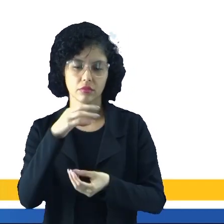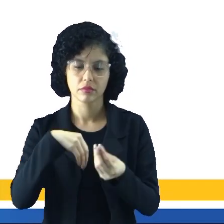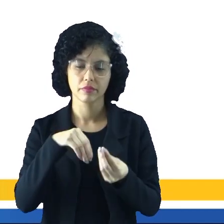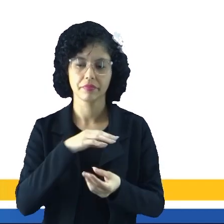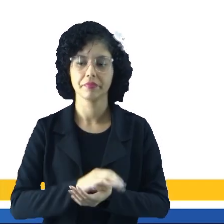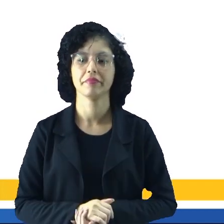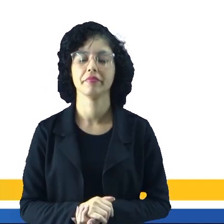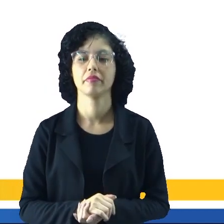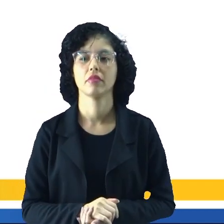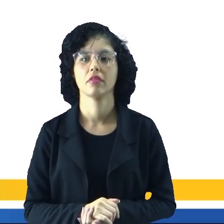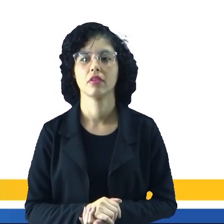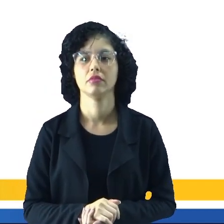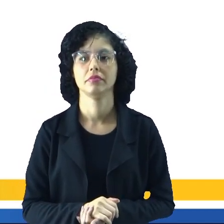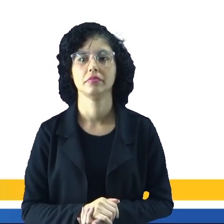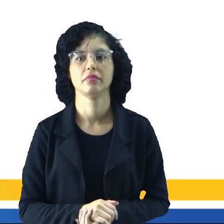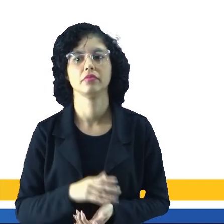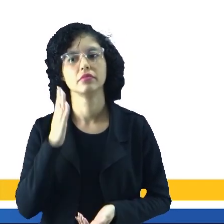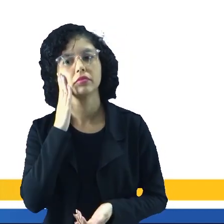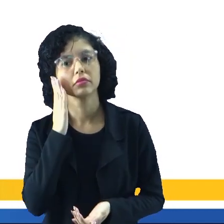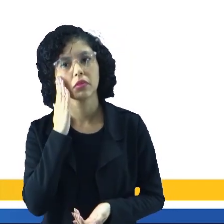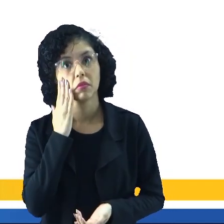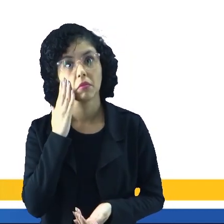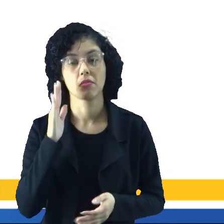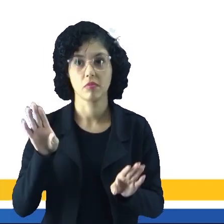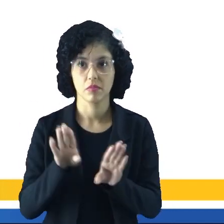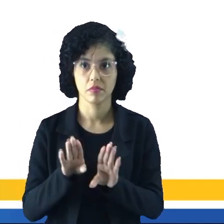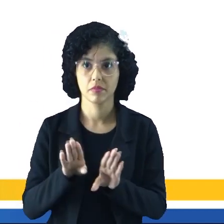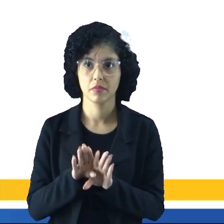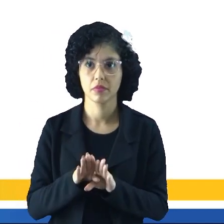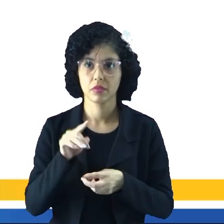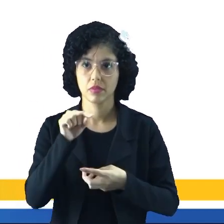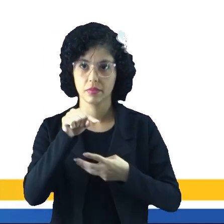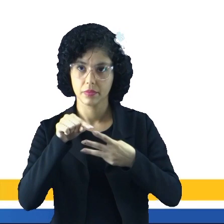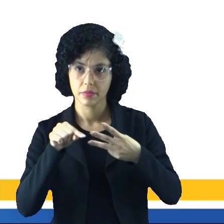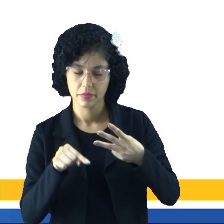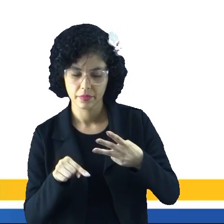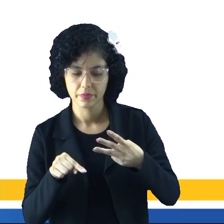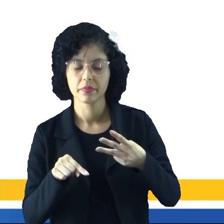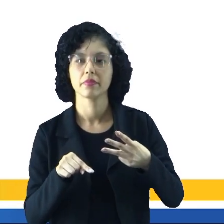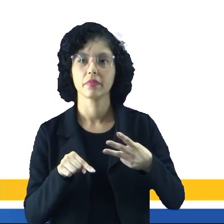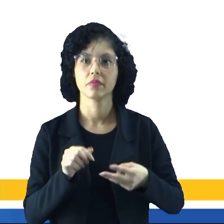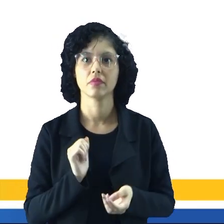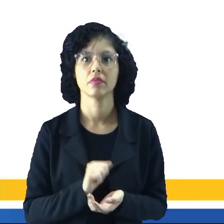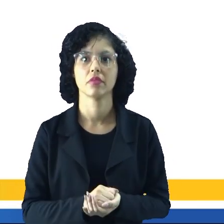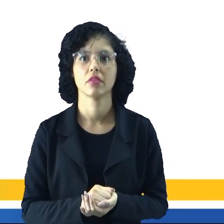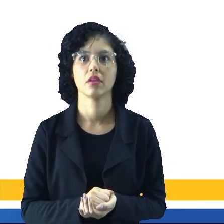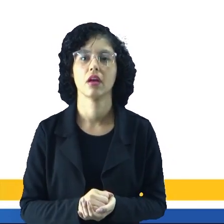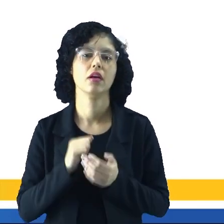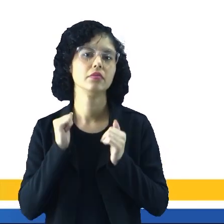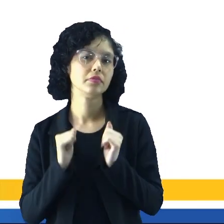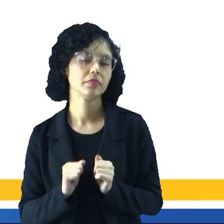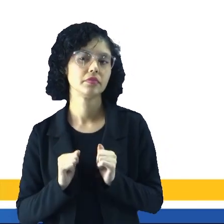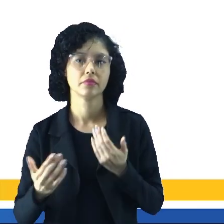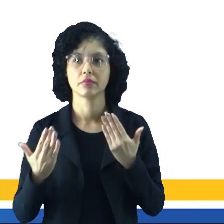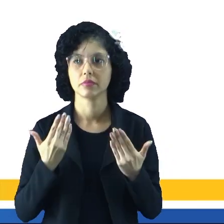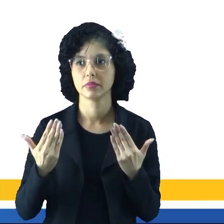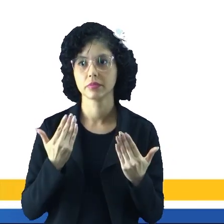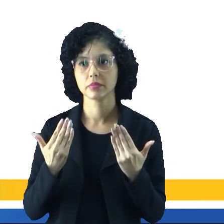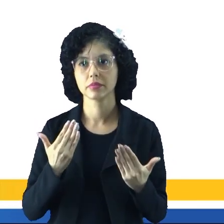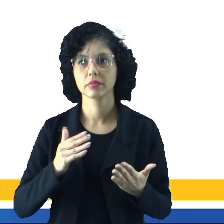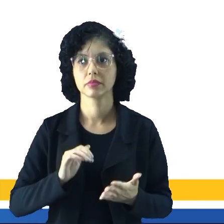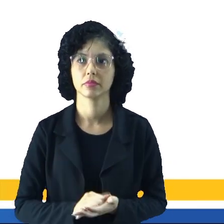envolve. Entendendo então as cargas elétricas, força elétrica e campo elétrico, a gente agora pode fazer